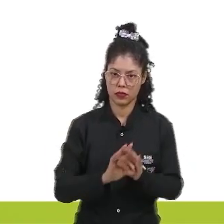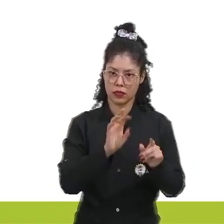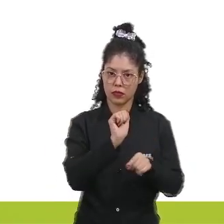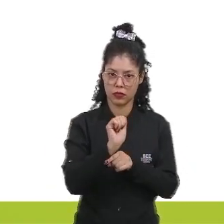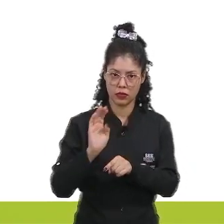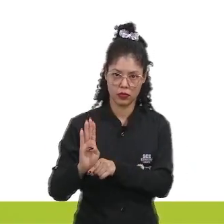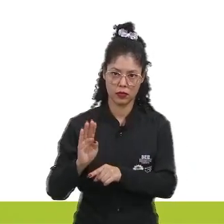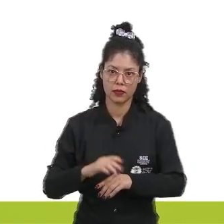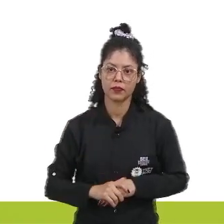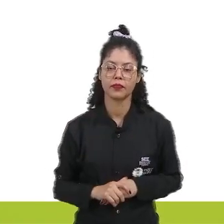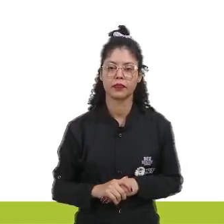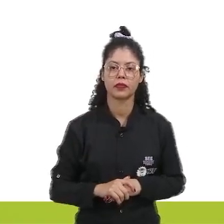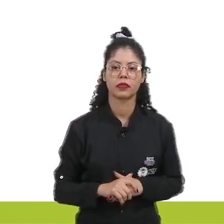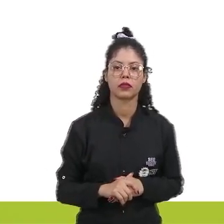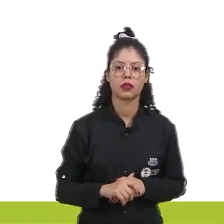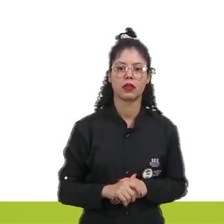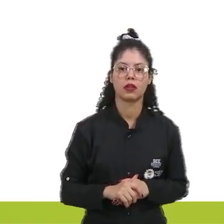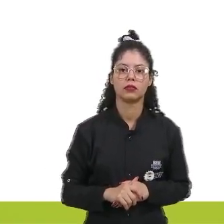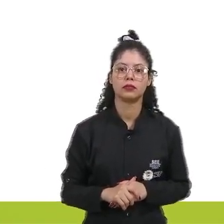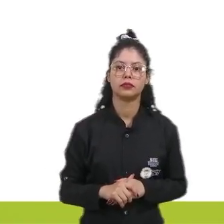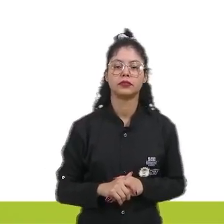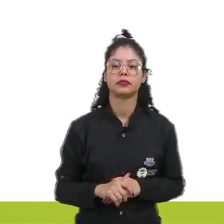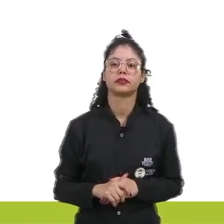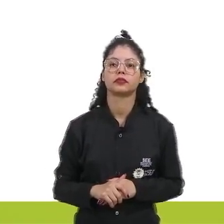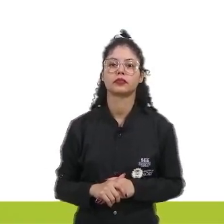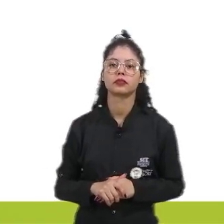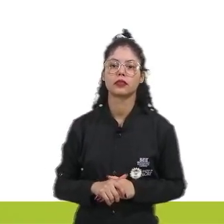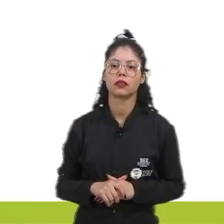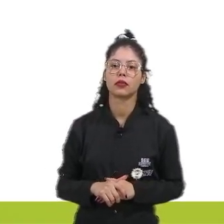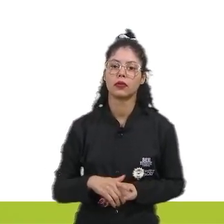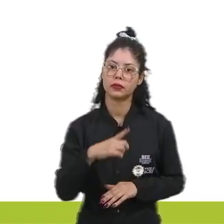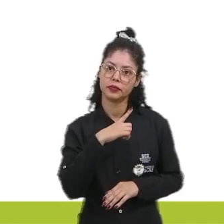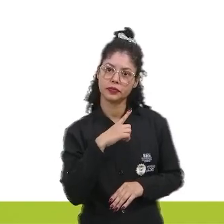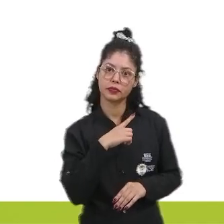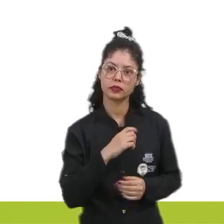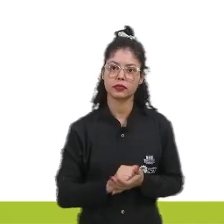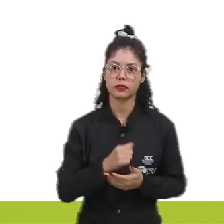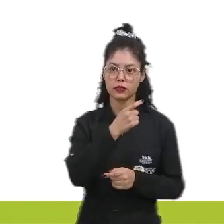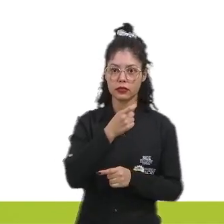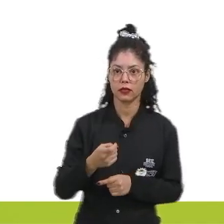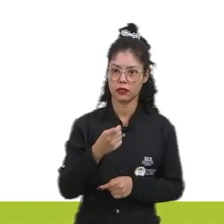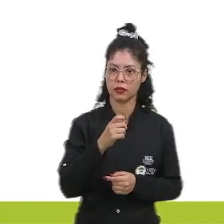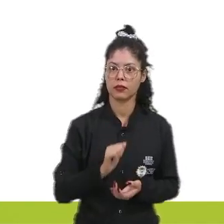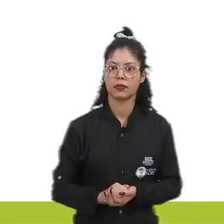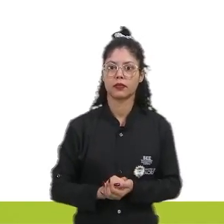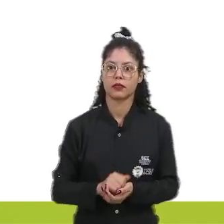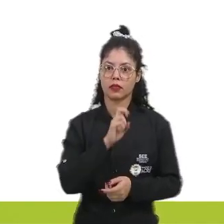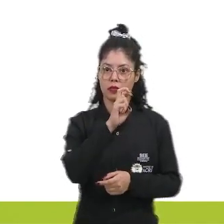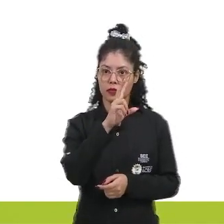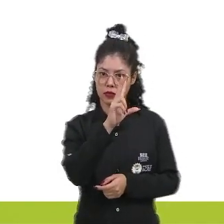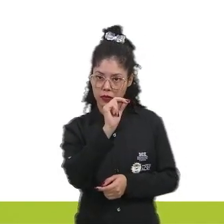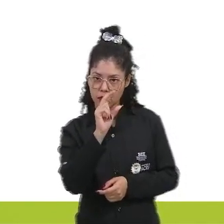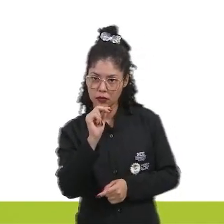B, né? Nós temos uma relação de A em B, onde eu digo que a f de x é igual a 500 mais 2x. Gente, a gente tem